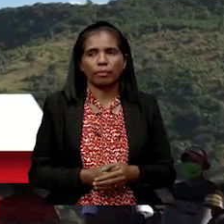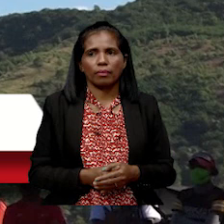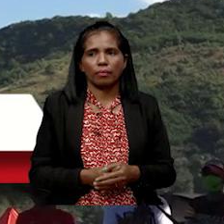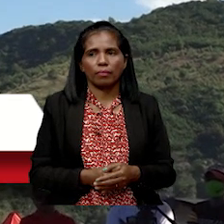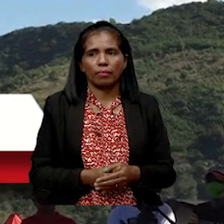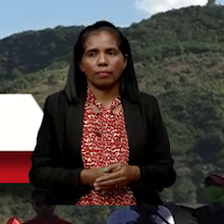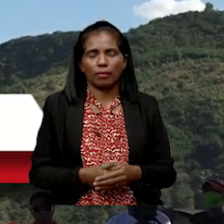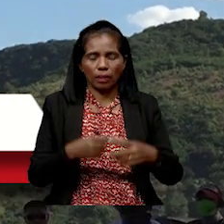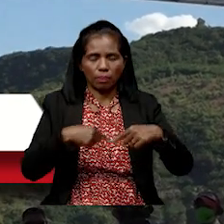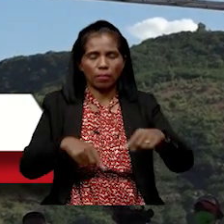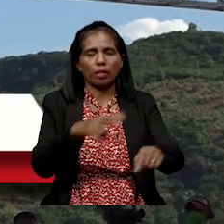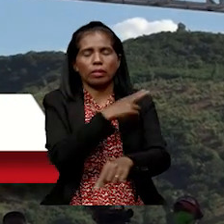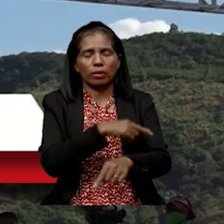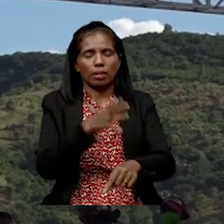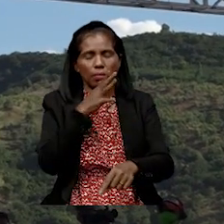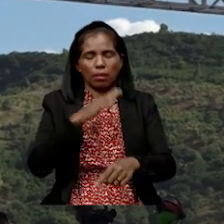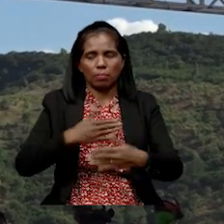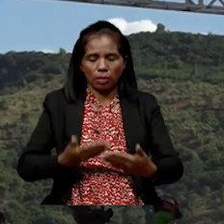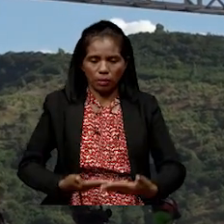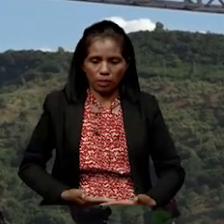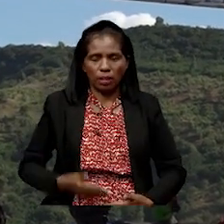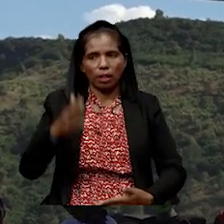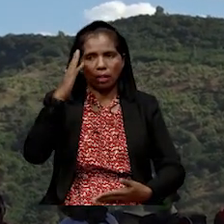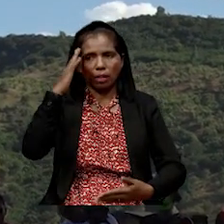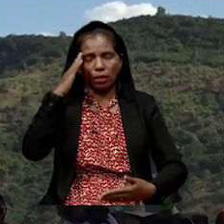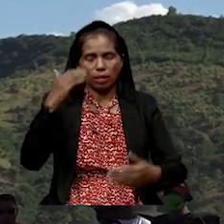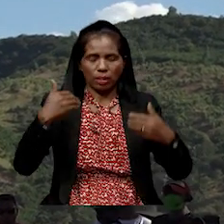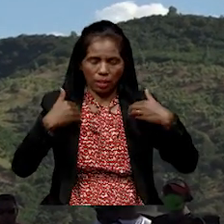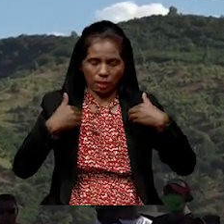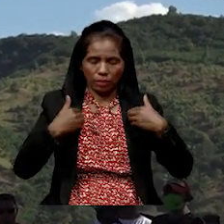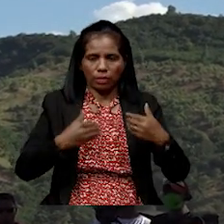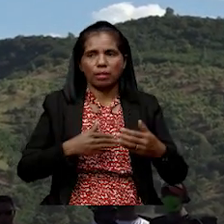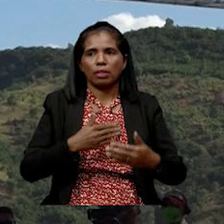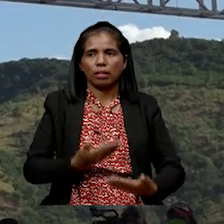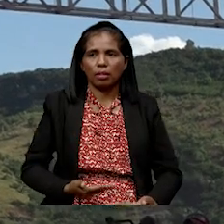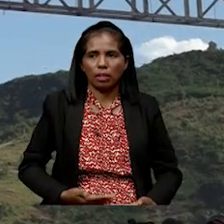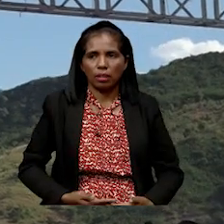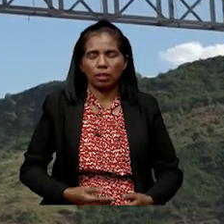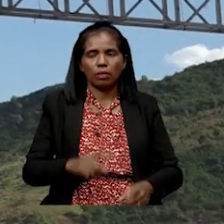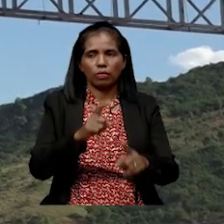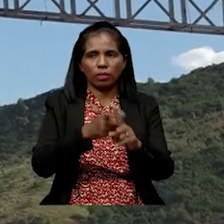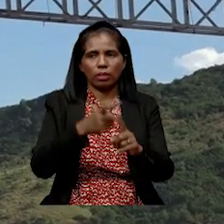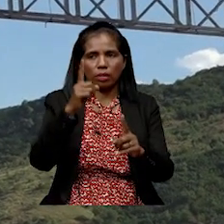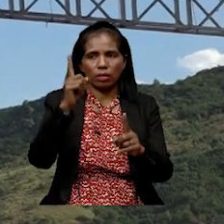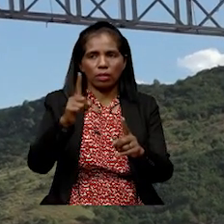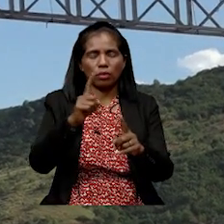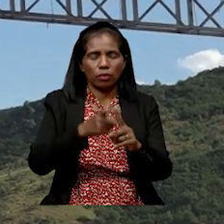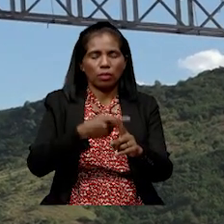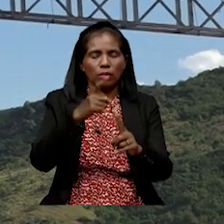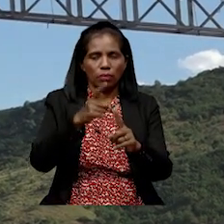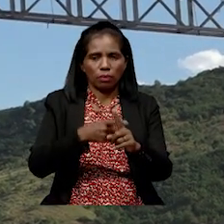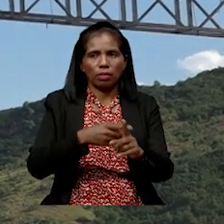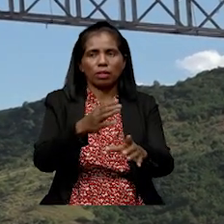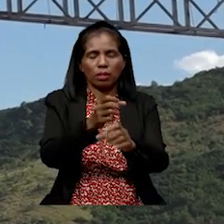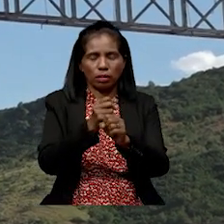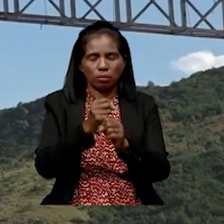Nie ba hospital, nie ba klinik, hati ne kata. Nie si ruon. A hul kula inda ne, hula kula ne simu lima